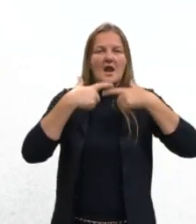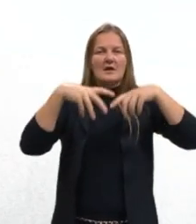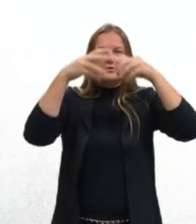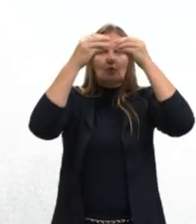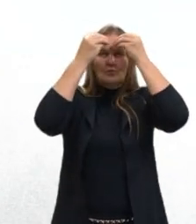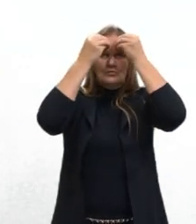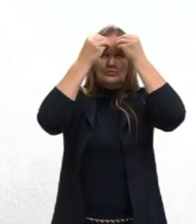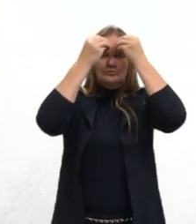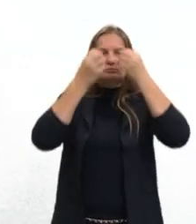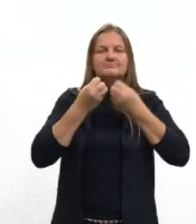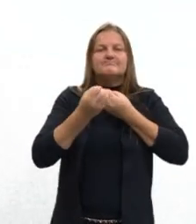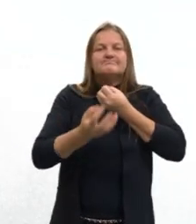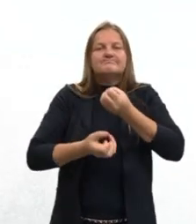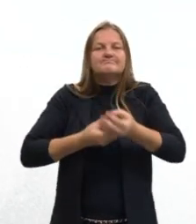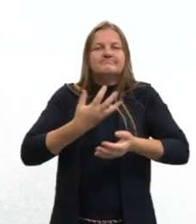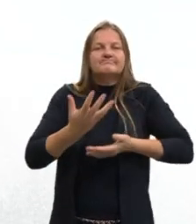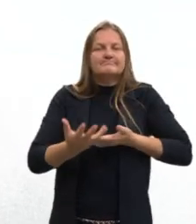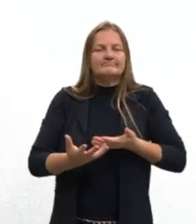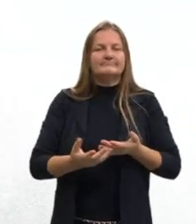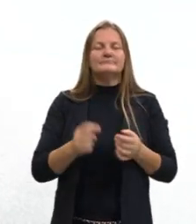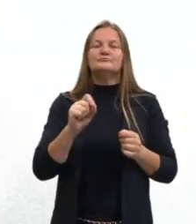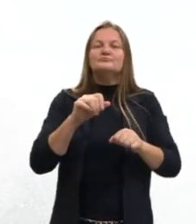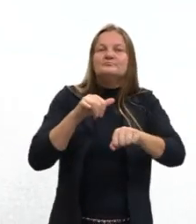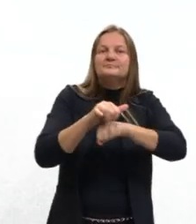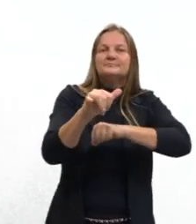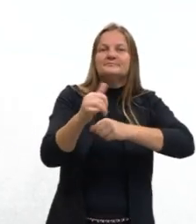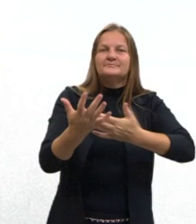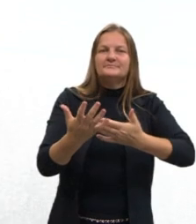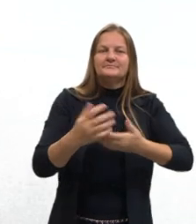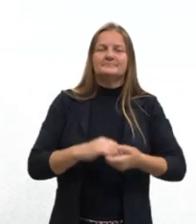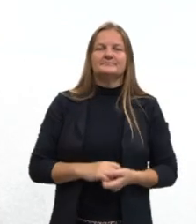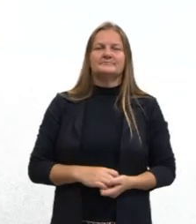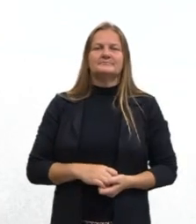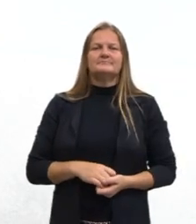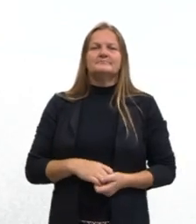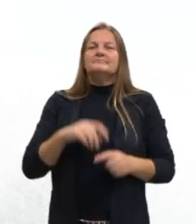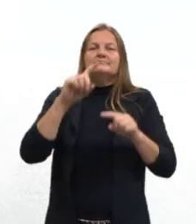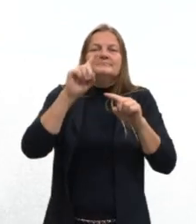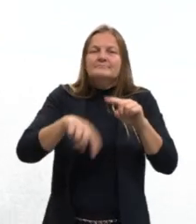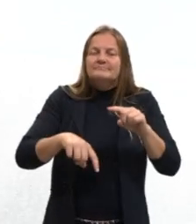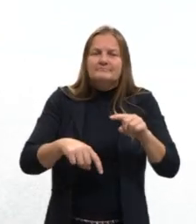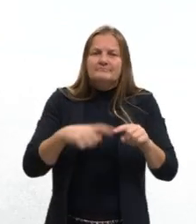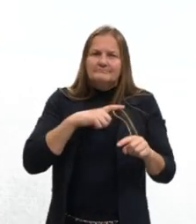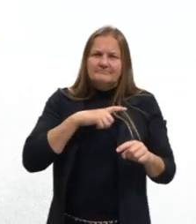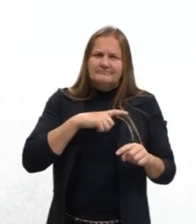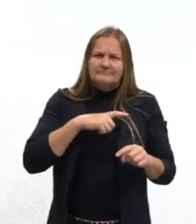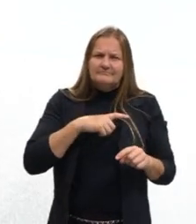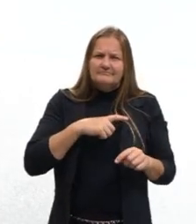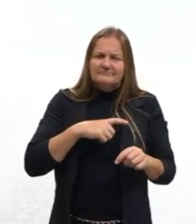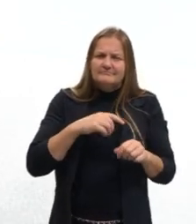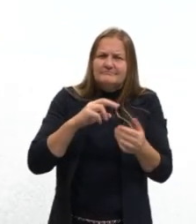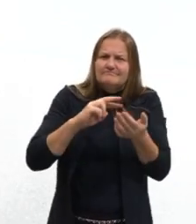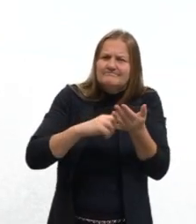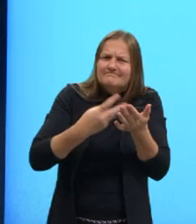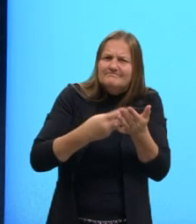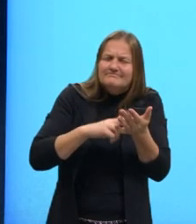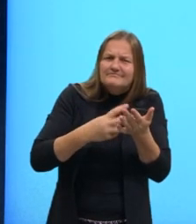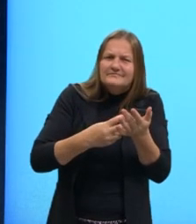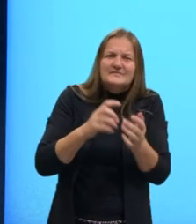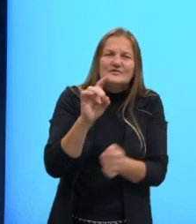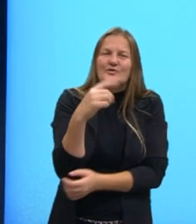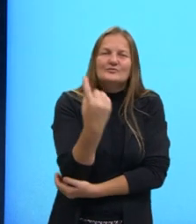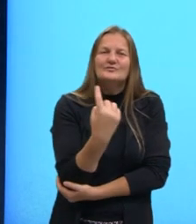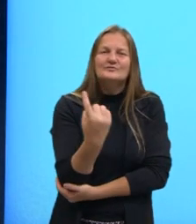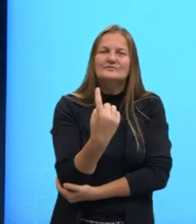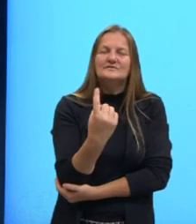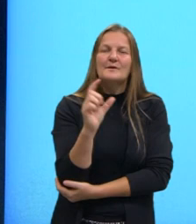linguagem então o que que acontece né eu não posso tomar interpretação dessa palavra